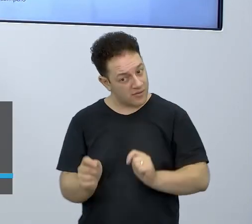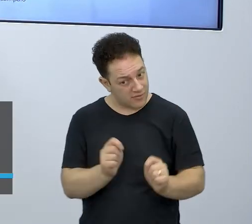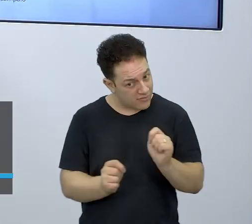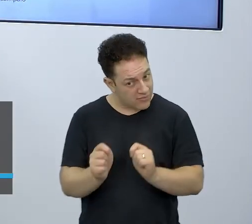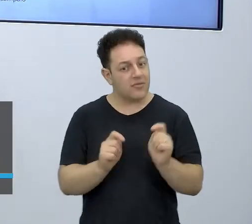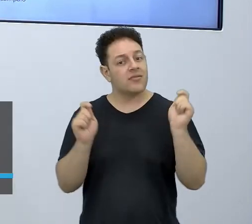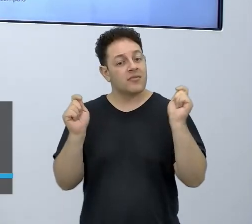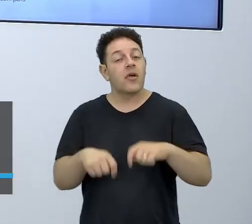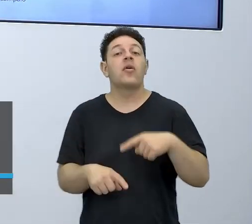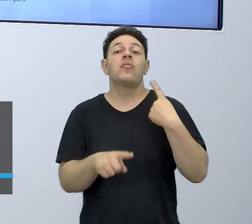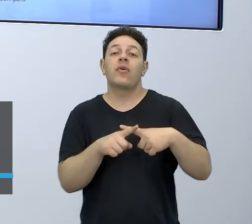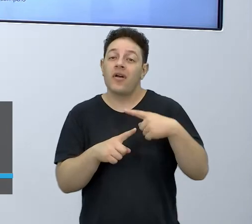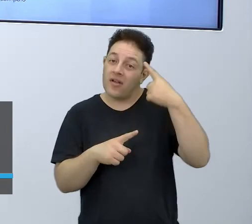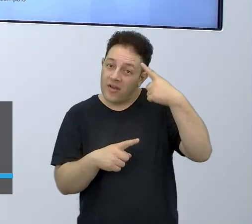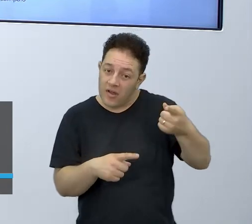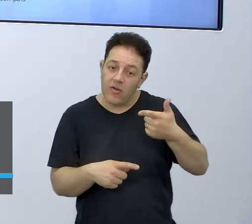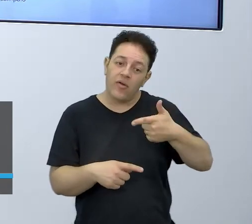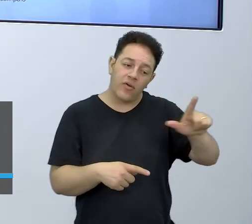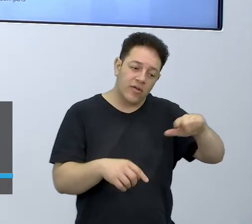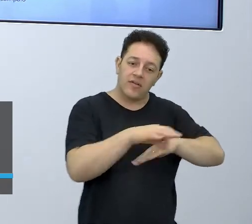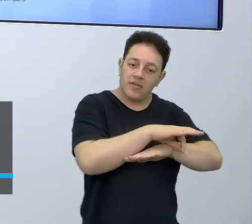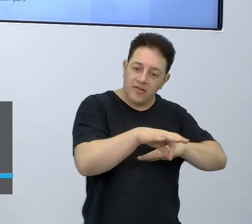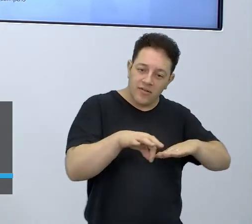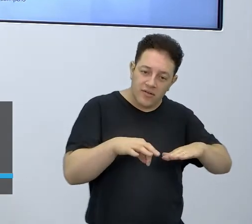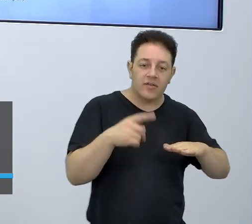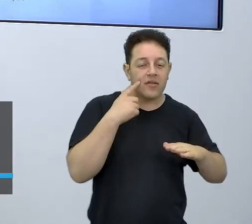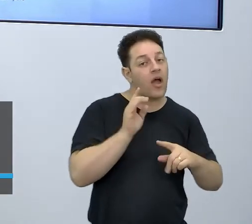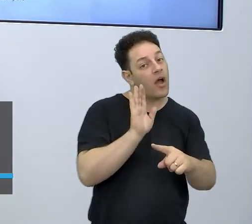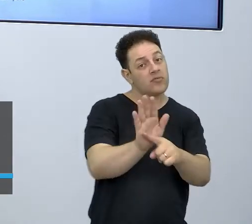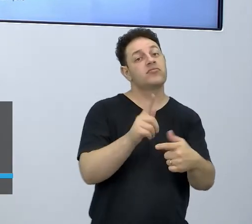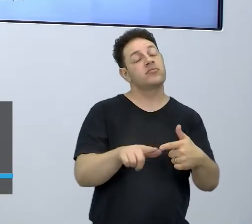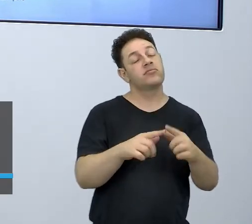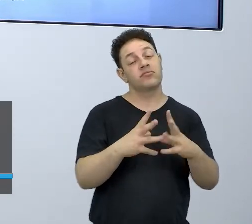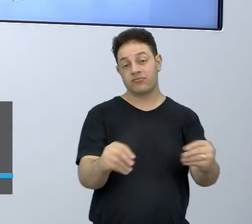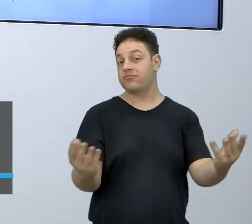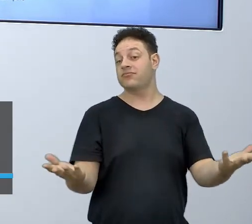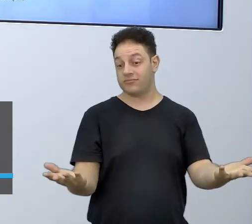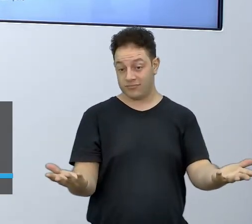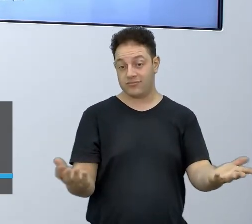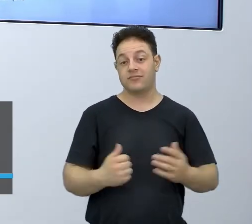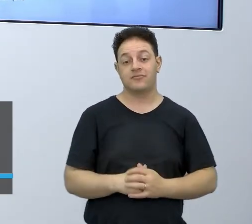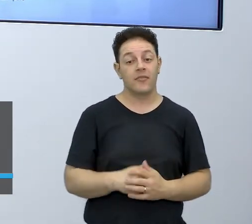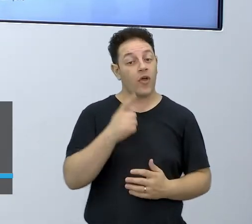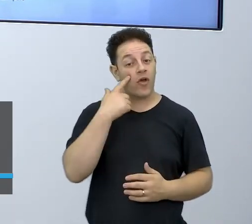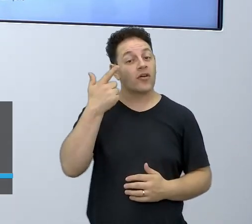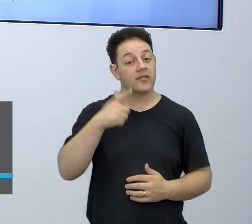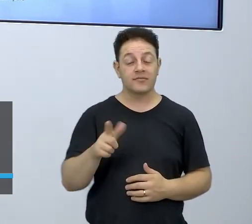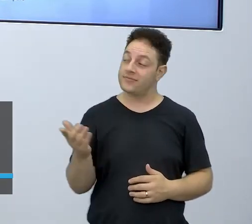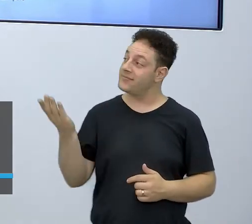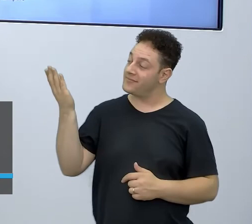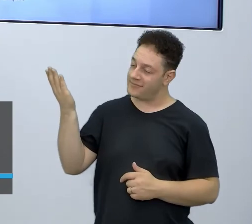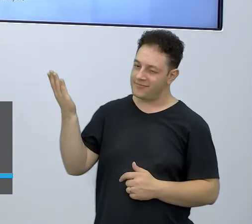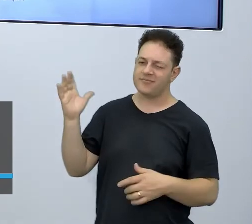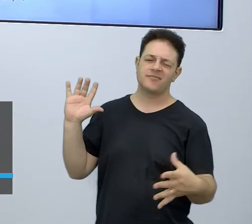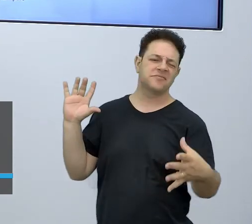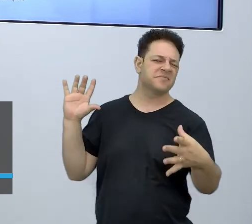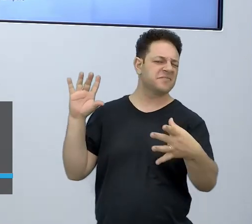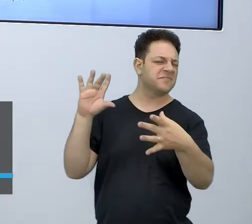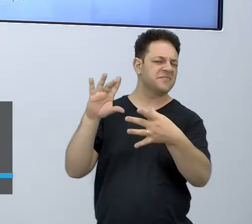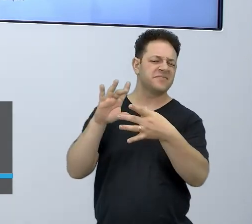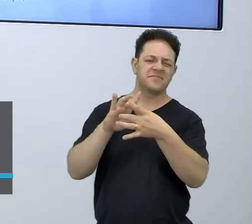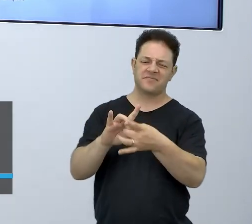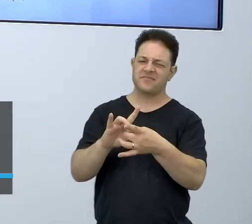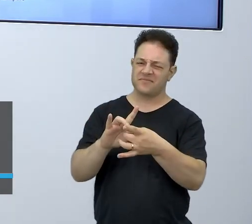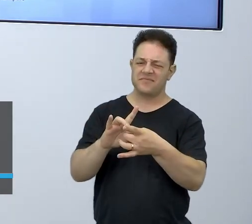a gente usou o projeto Litro de Luz para resolver esse problema, né? Que está aí novamente conectada